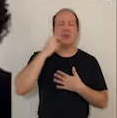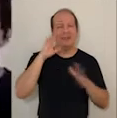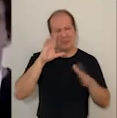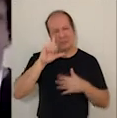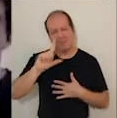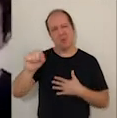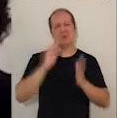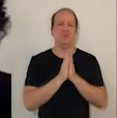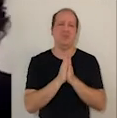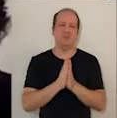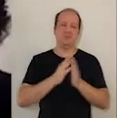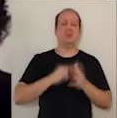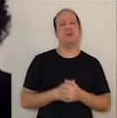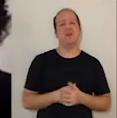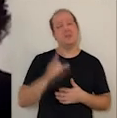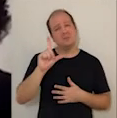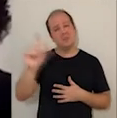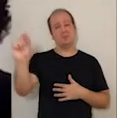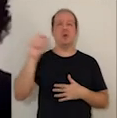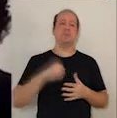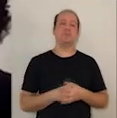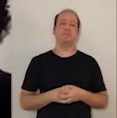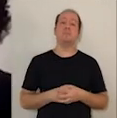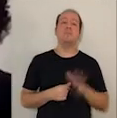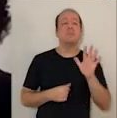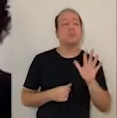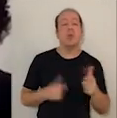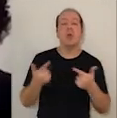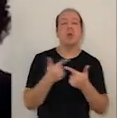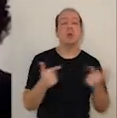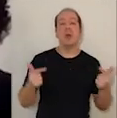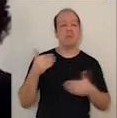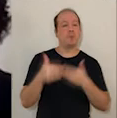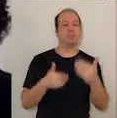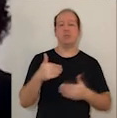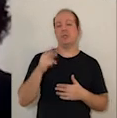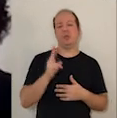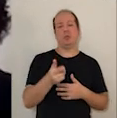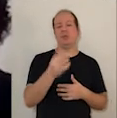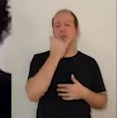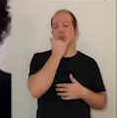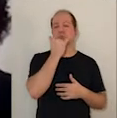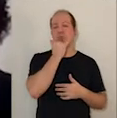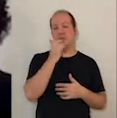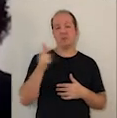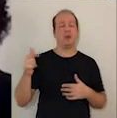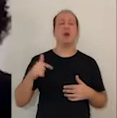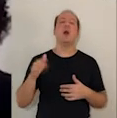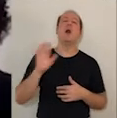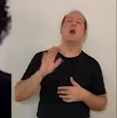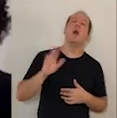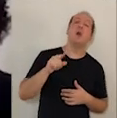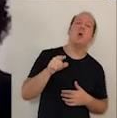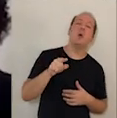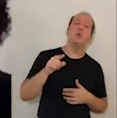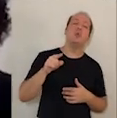embora, por favor. Ai. Não há como prosseguir com ela. Corvino? Corvino? Sim.